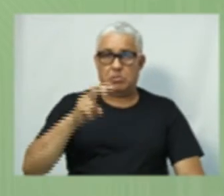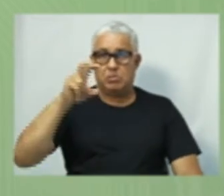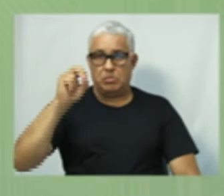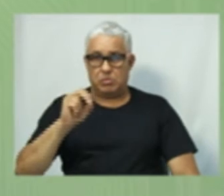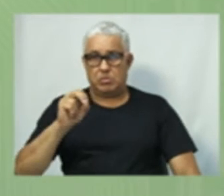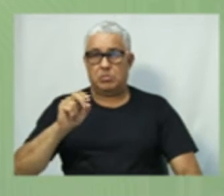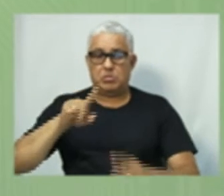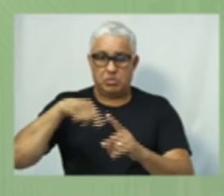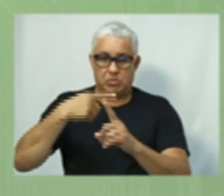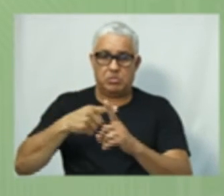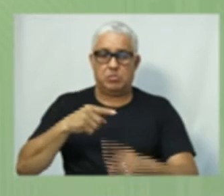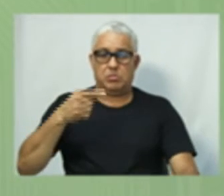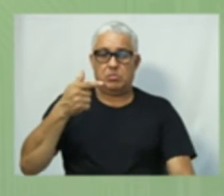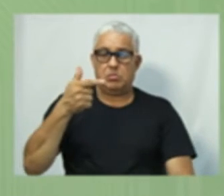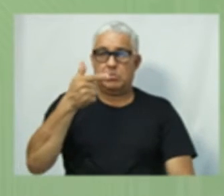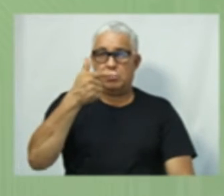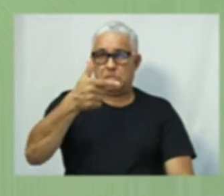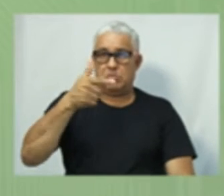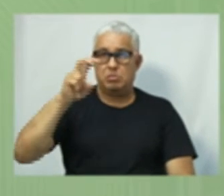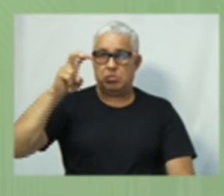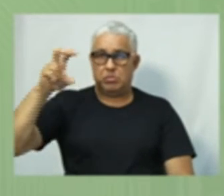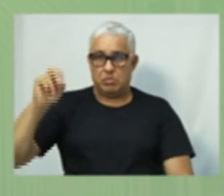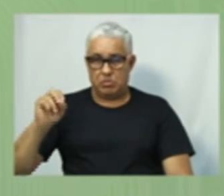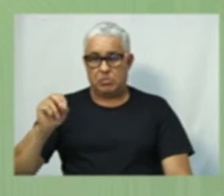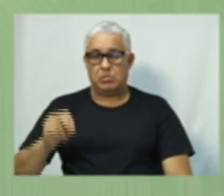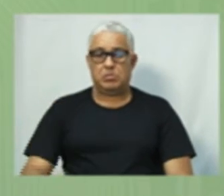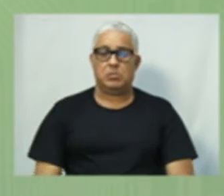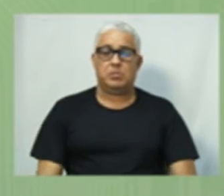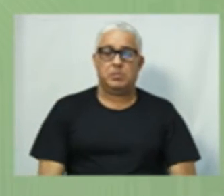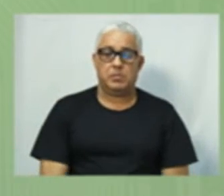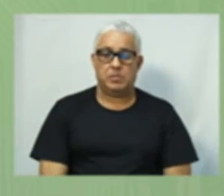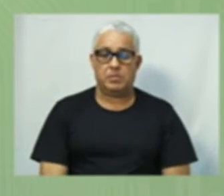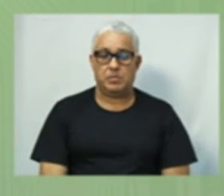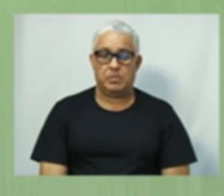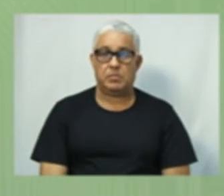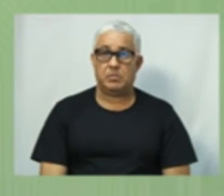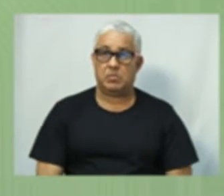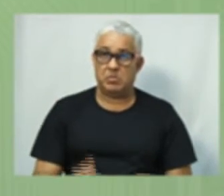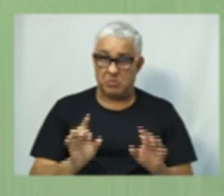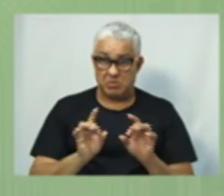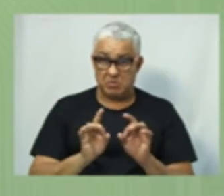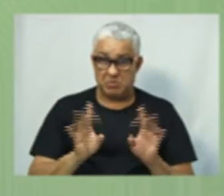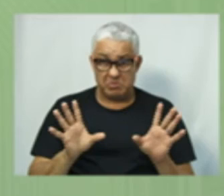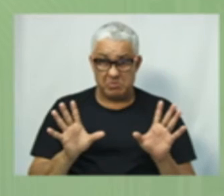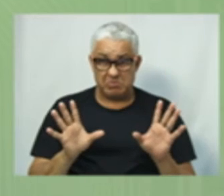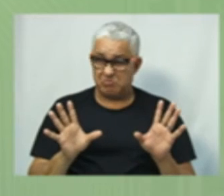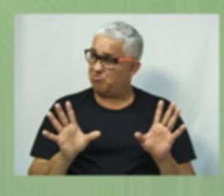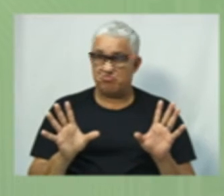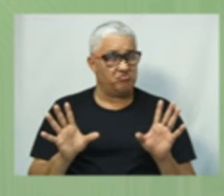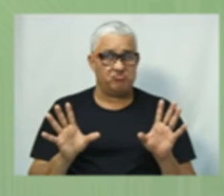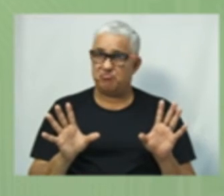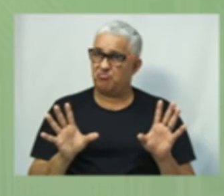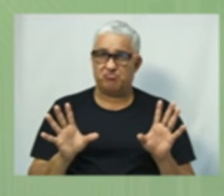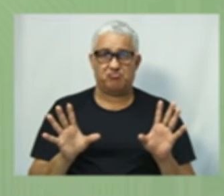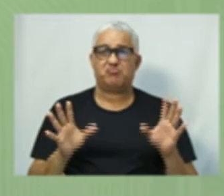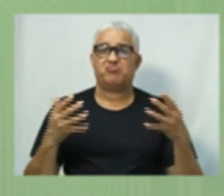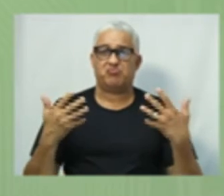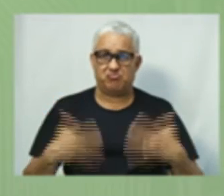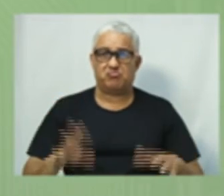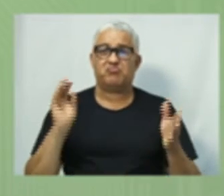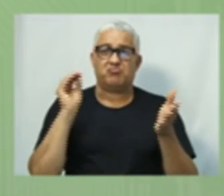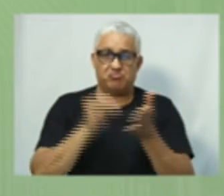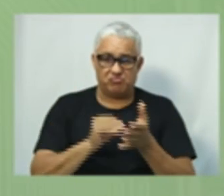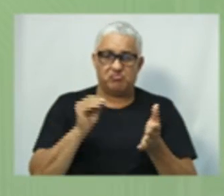552,50. COFINS, 2.550. Só isso? Não. Nós vimos